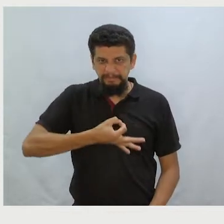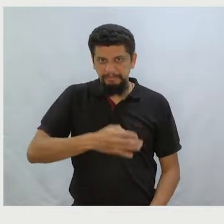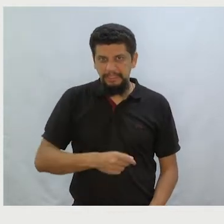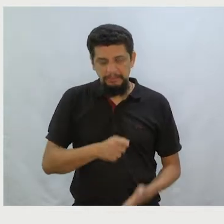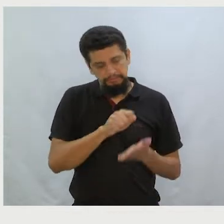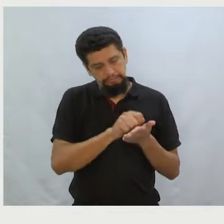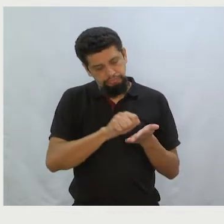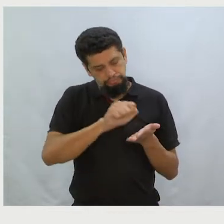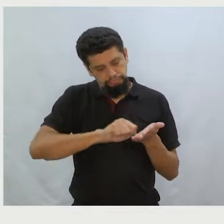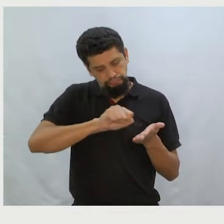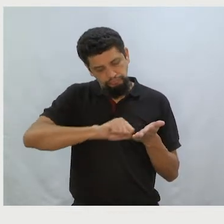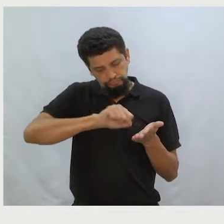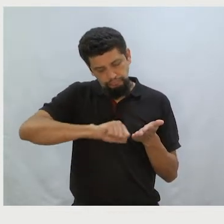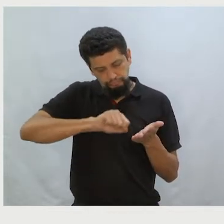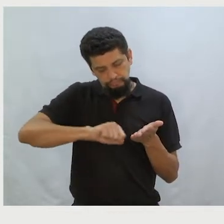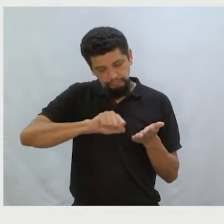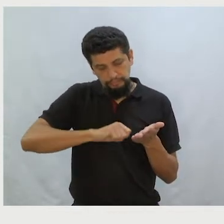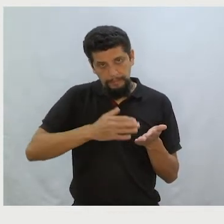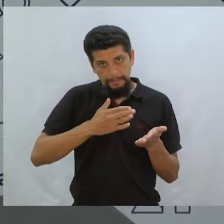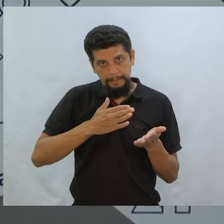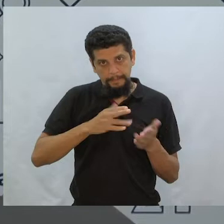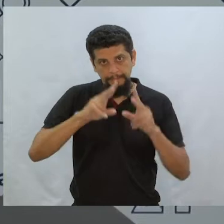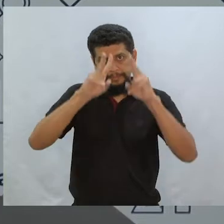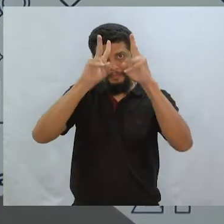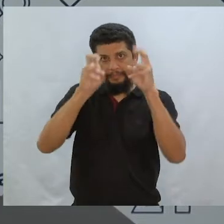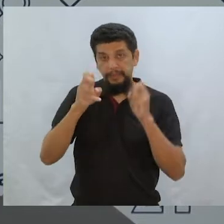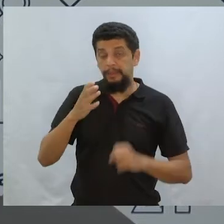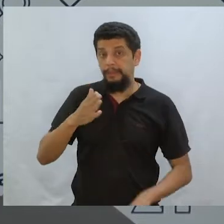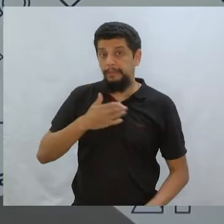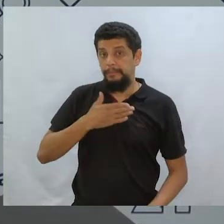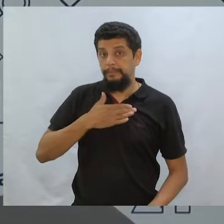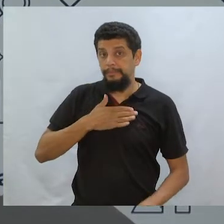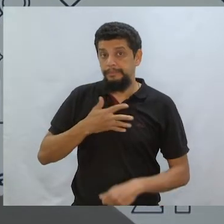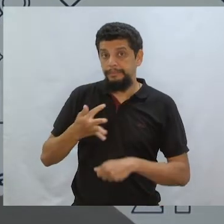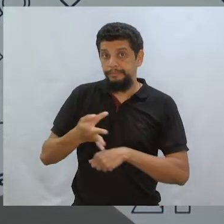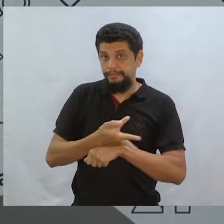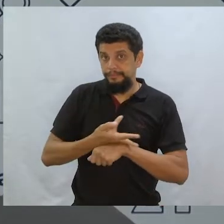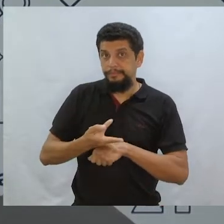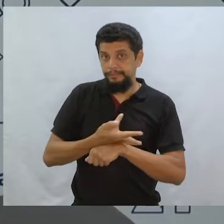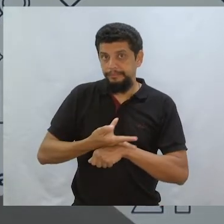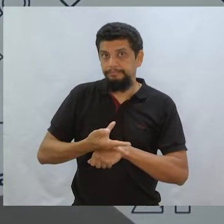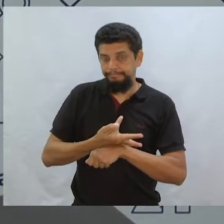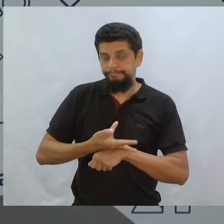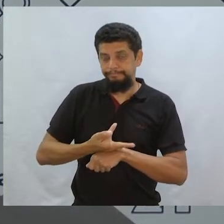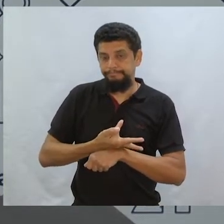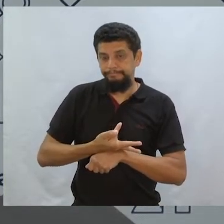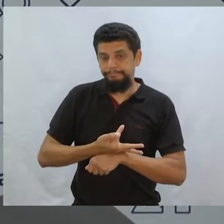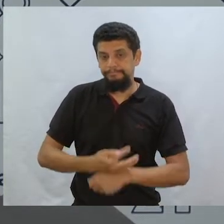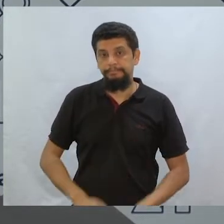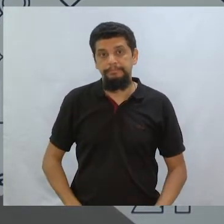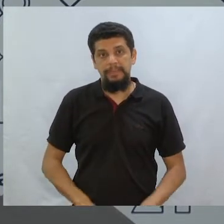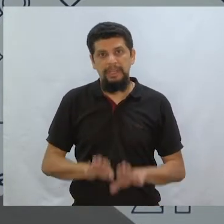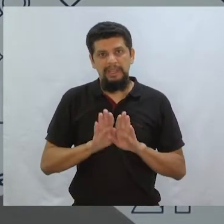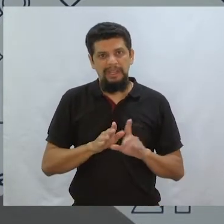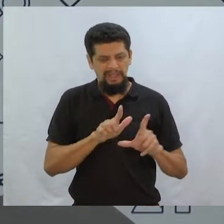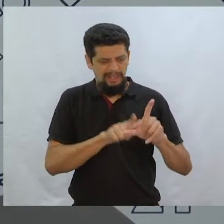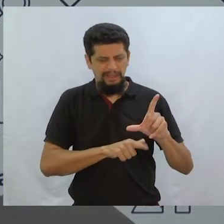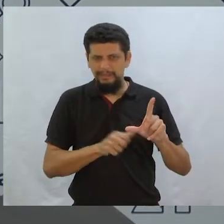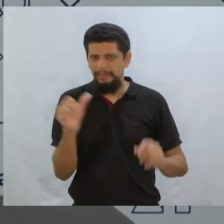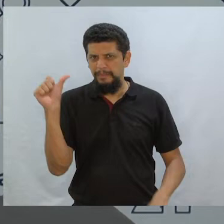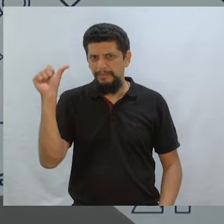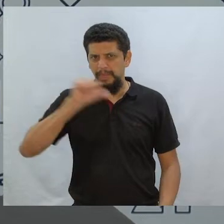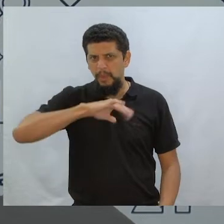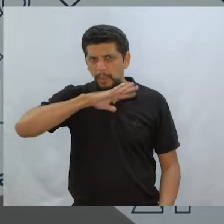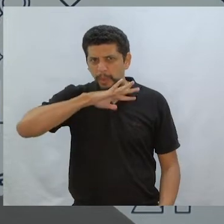caneta escrevi minhas férias já temos o início mas a letra ficou